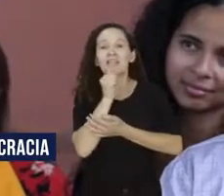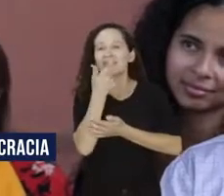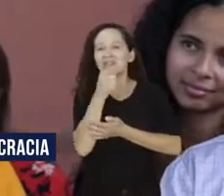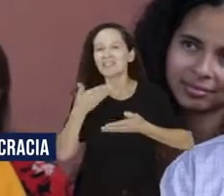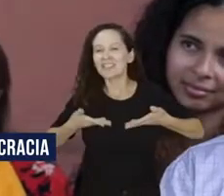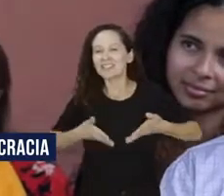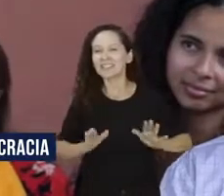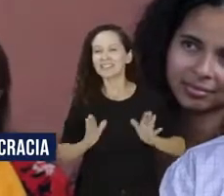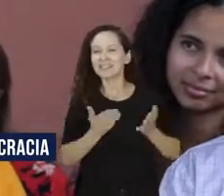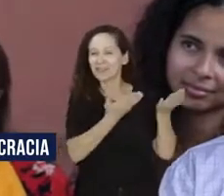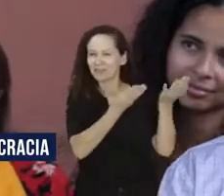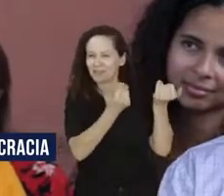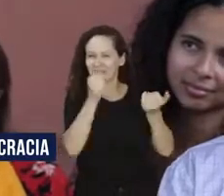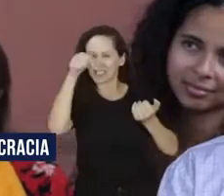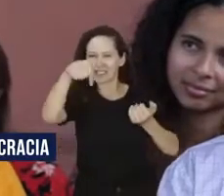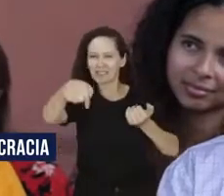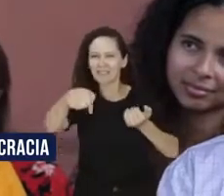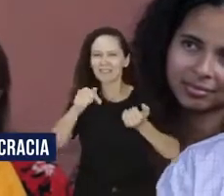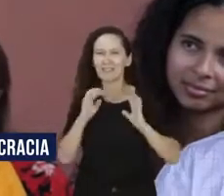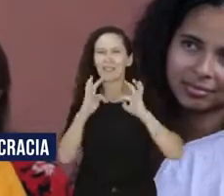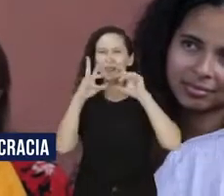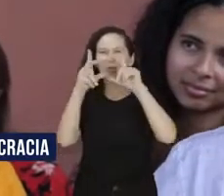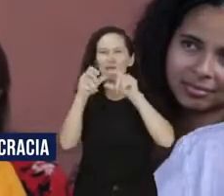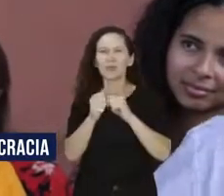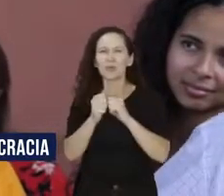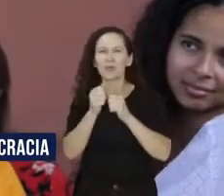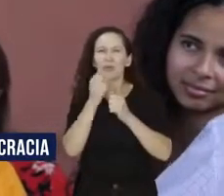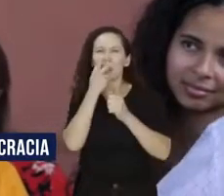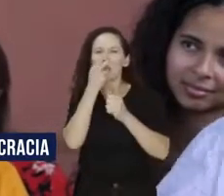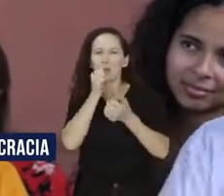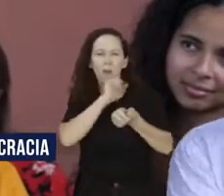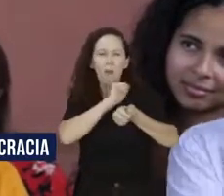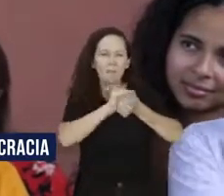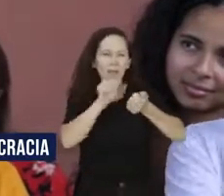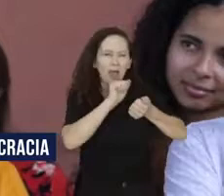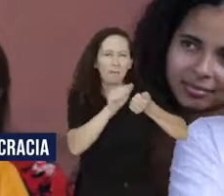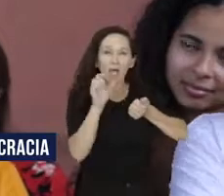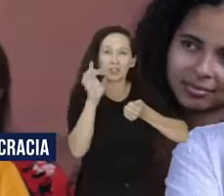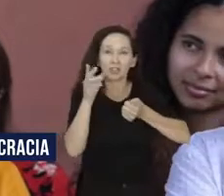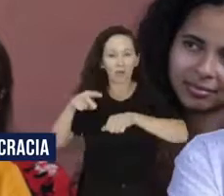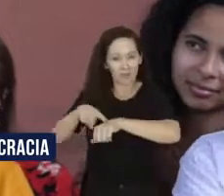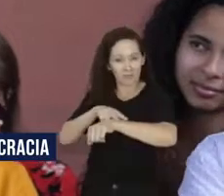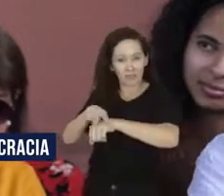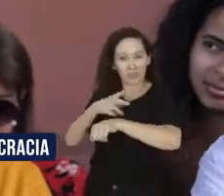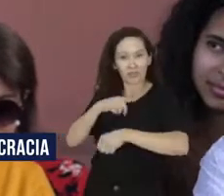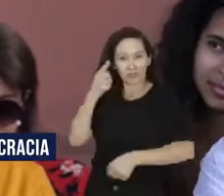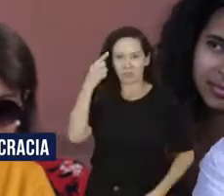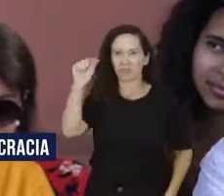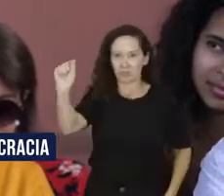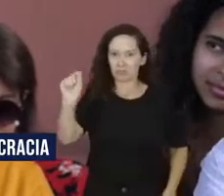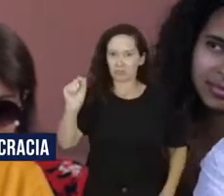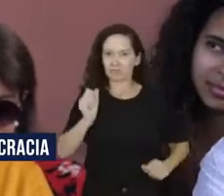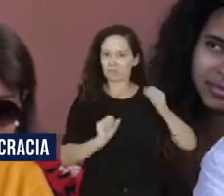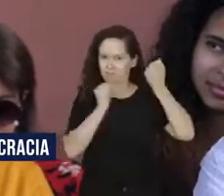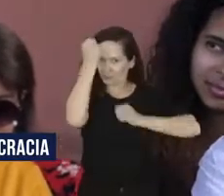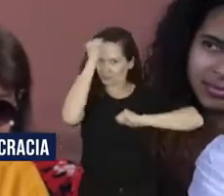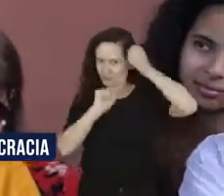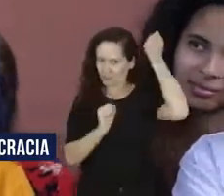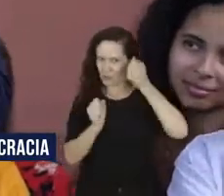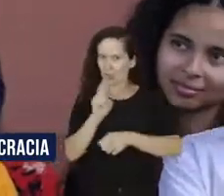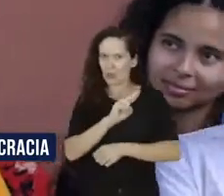era quase tudo campo de futebol, eu saía de uma fábrica chamada